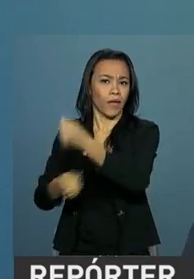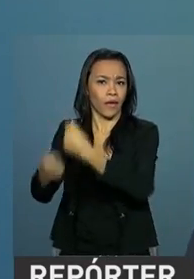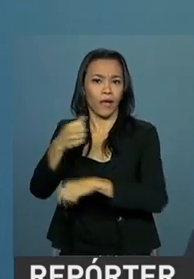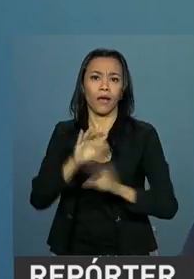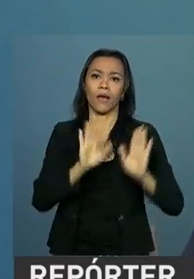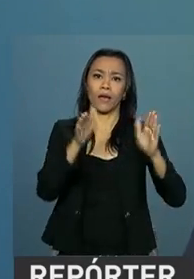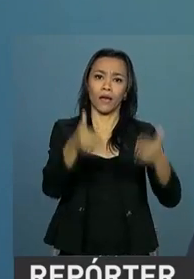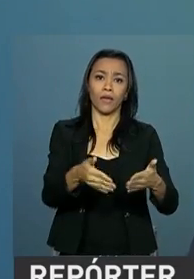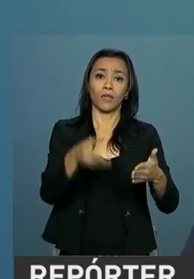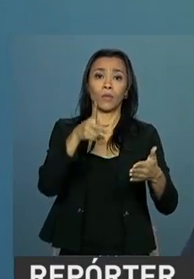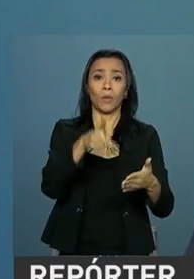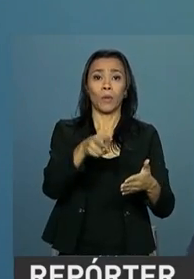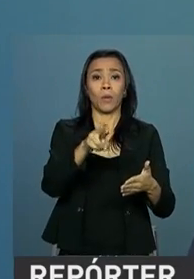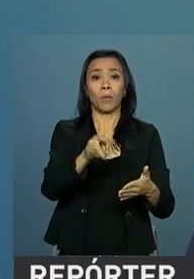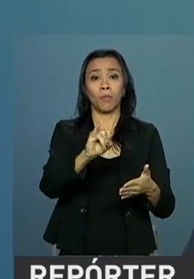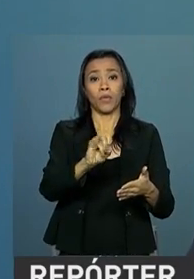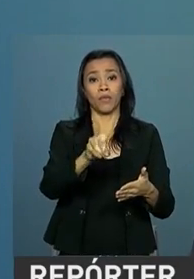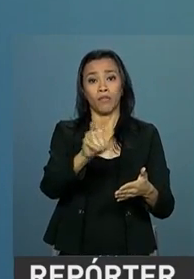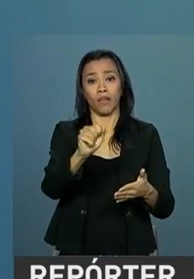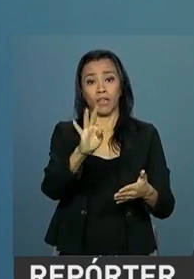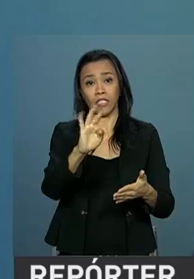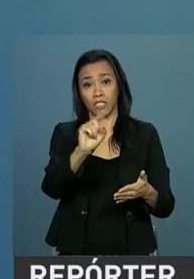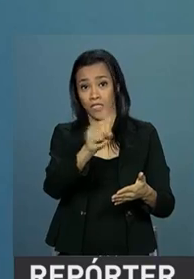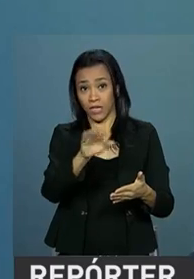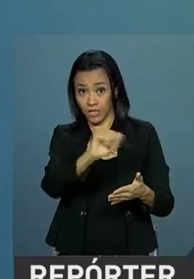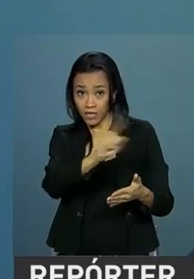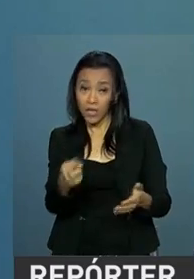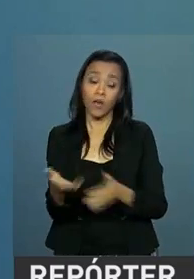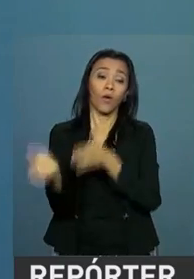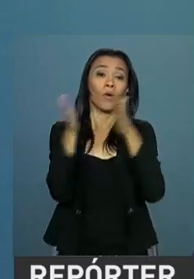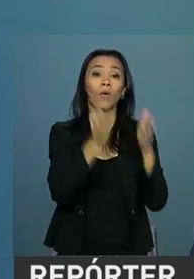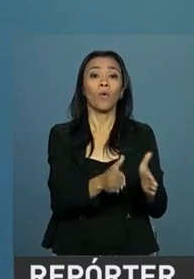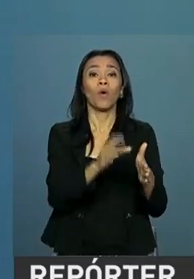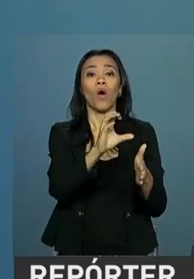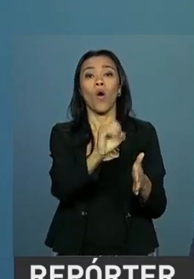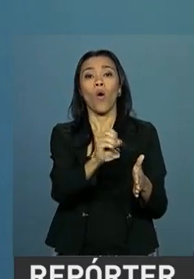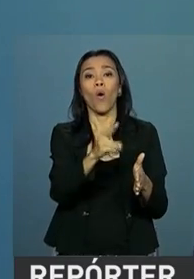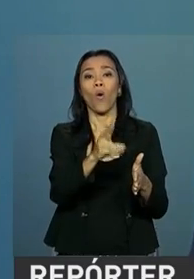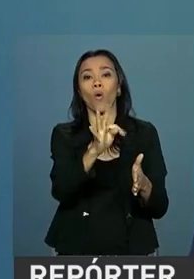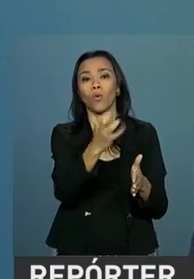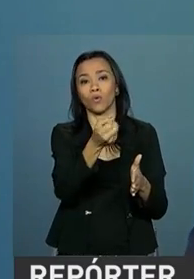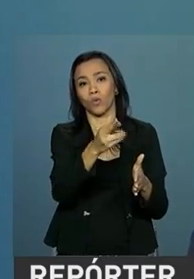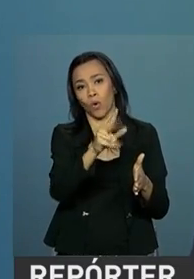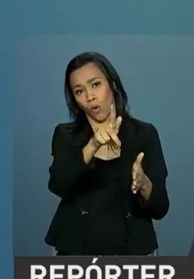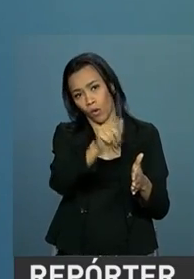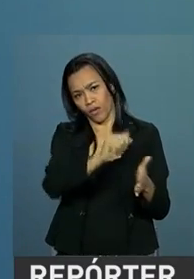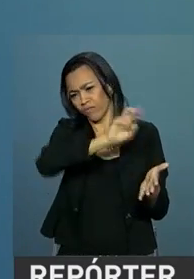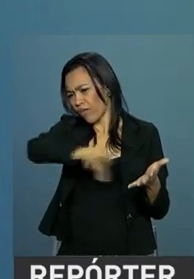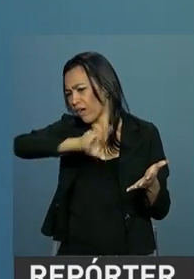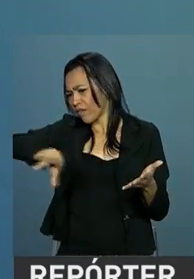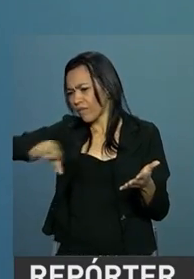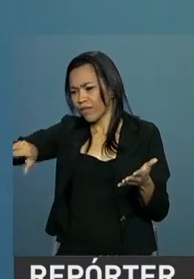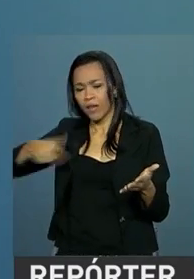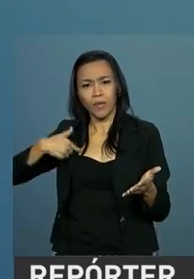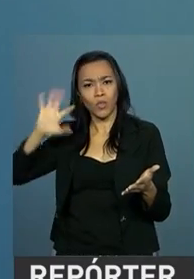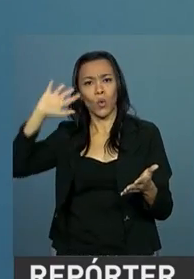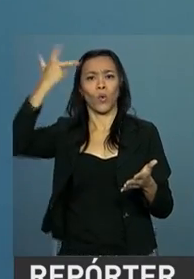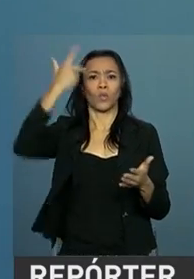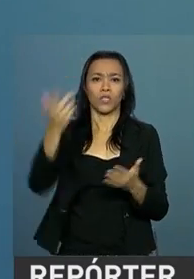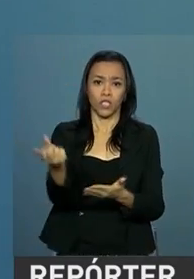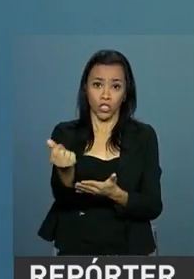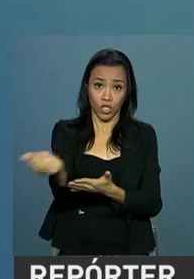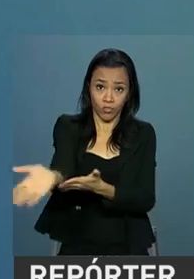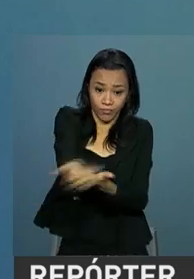de outorgas de concessões e uma série de coisas e a partir daí consideraremos a necessidade sim do aumento de